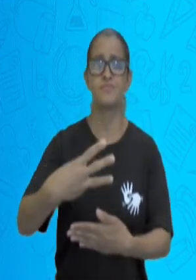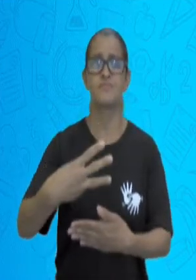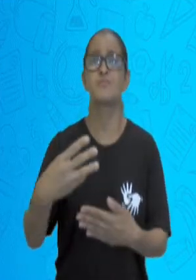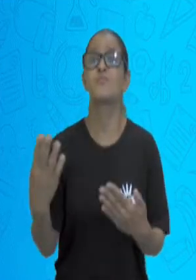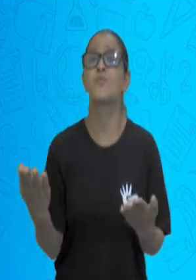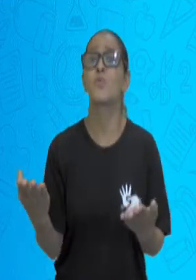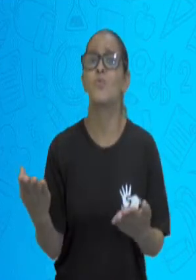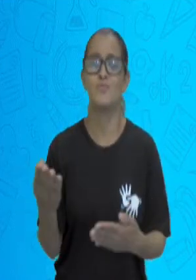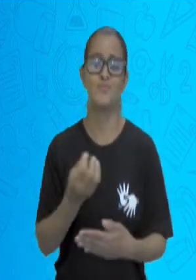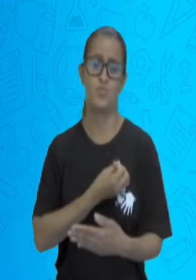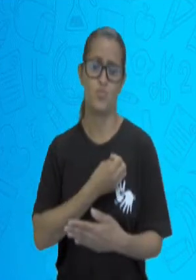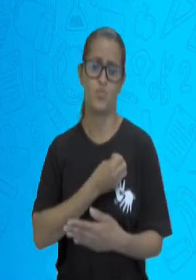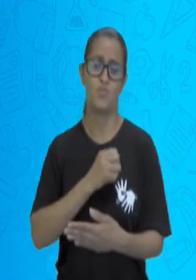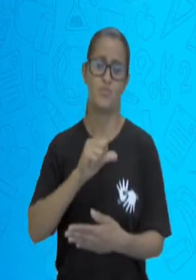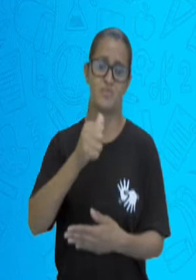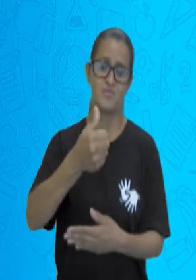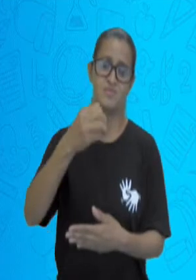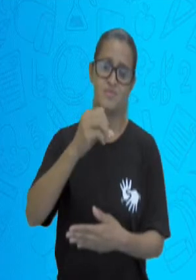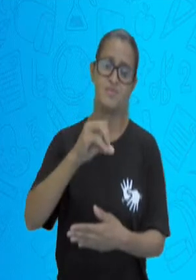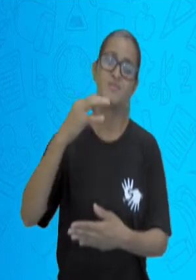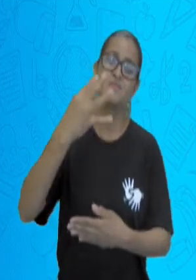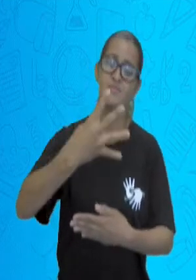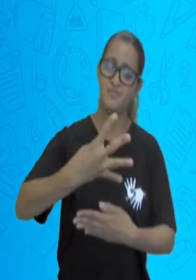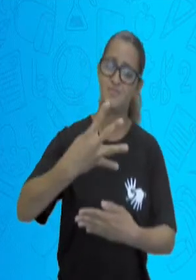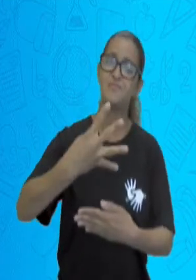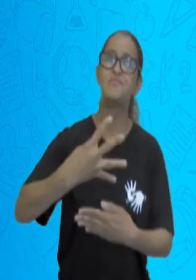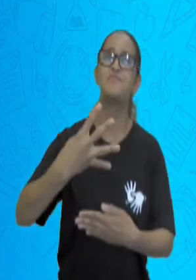número 103?